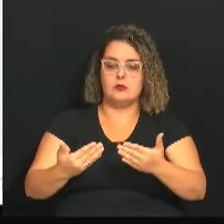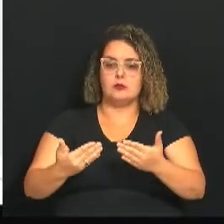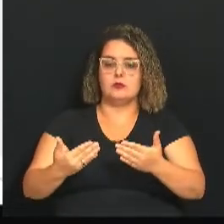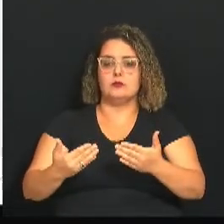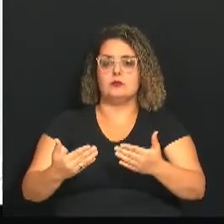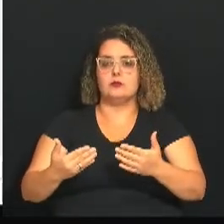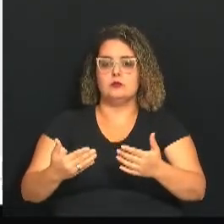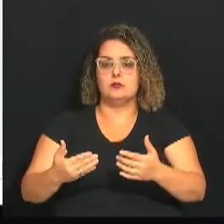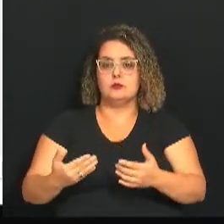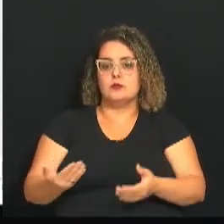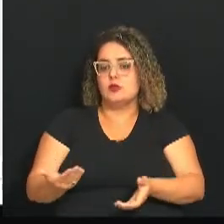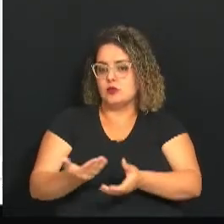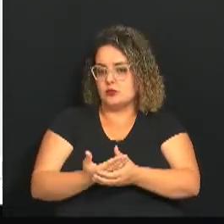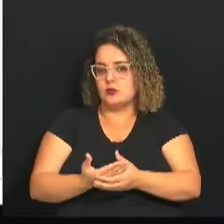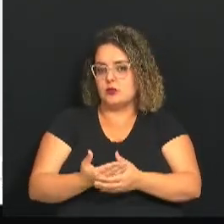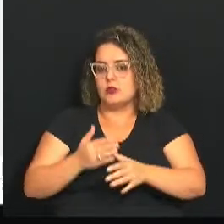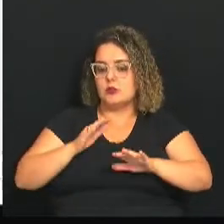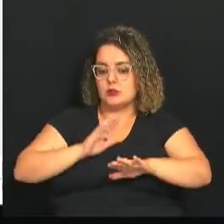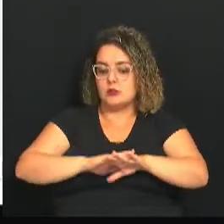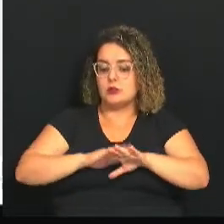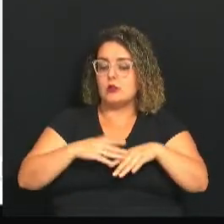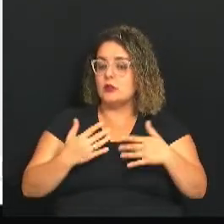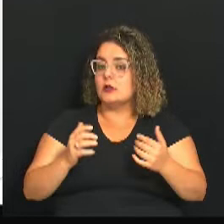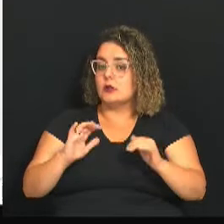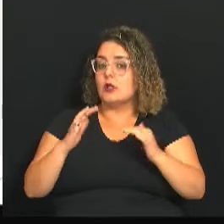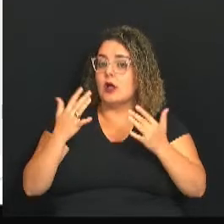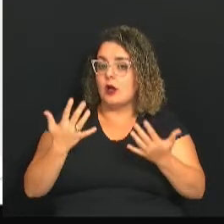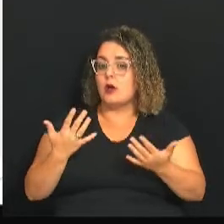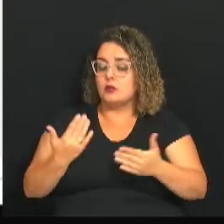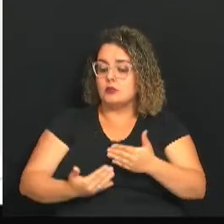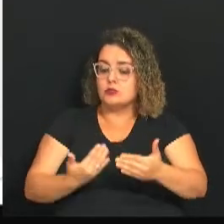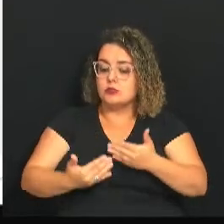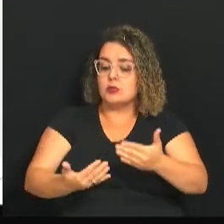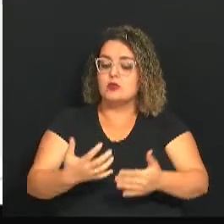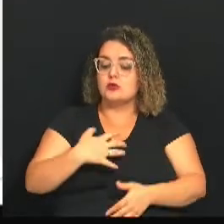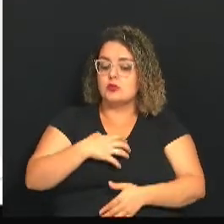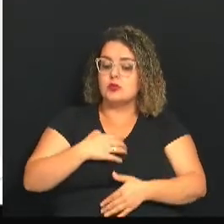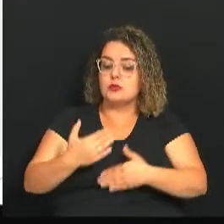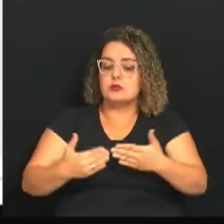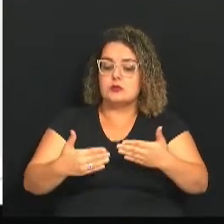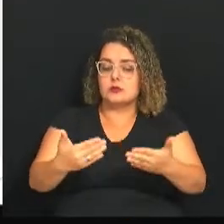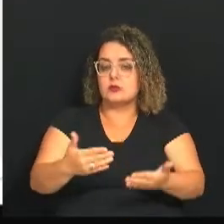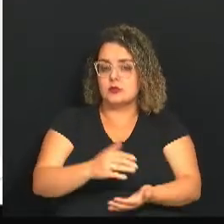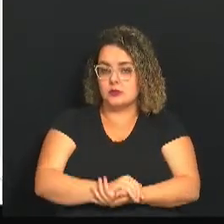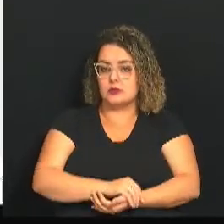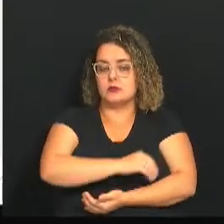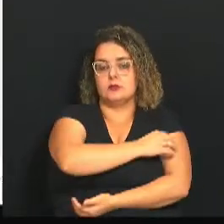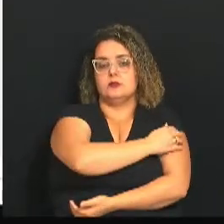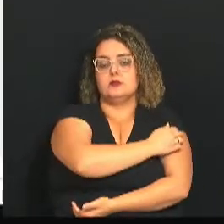estão ocorrendo e que devem ocorrer nos próximos dias, pondera com relação